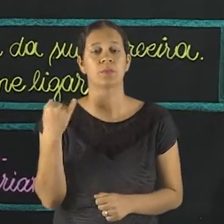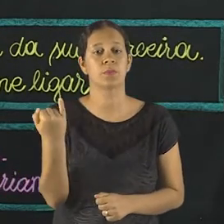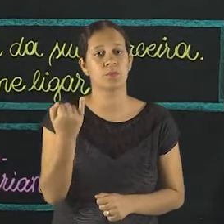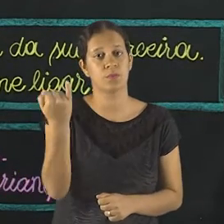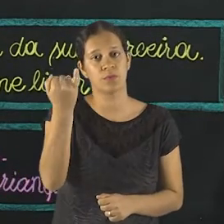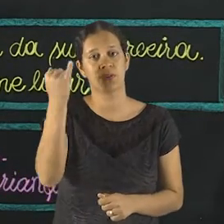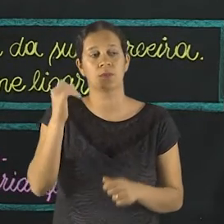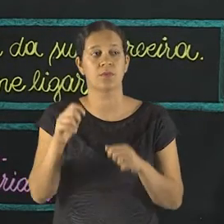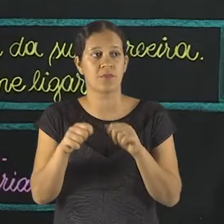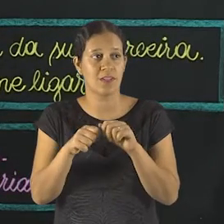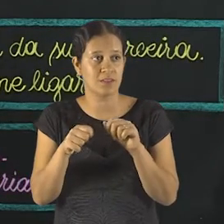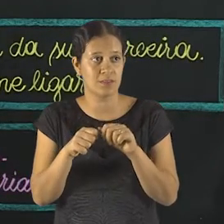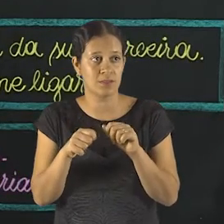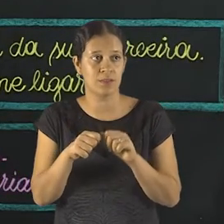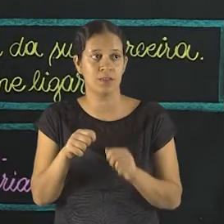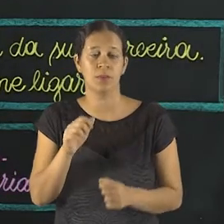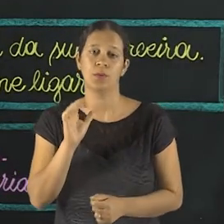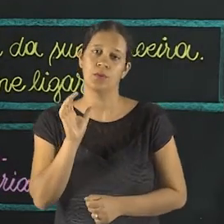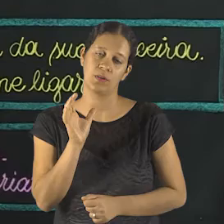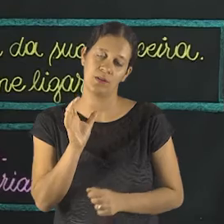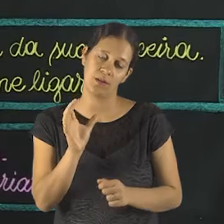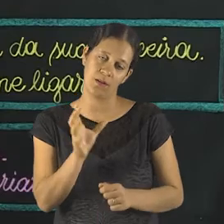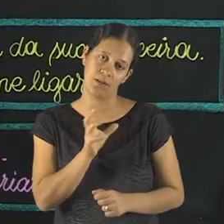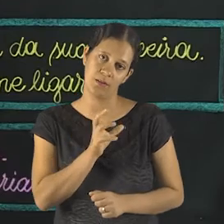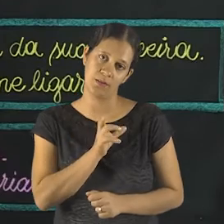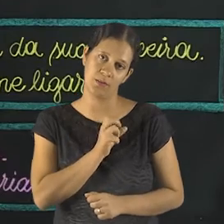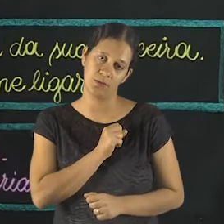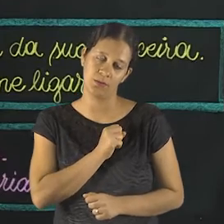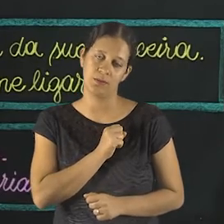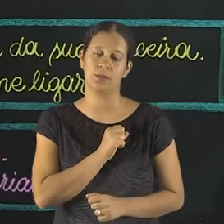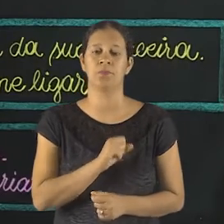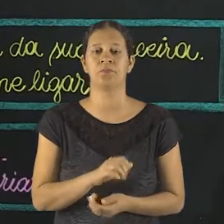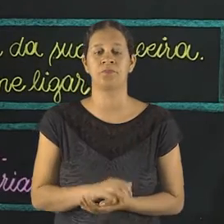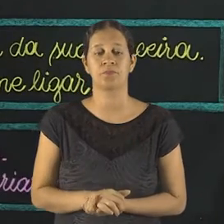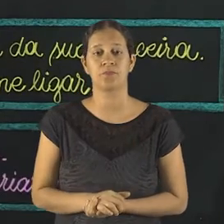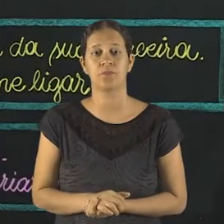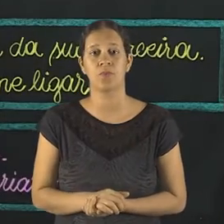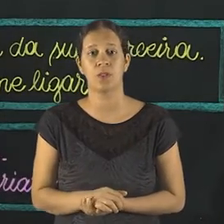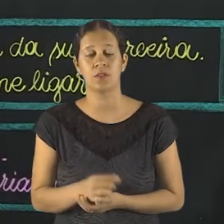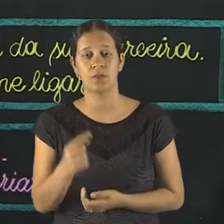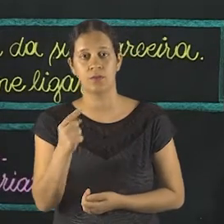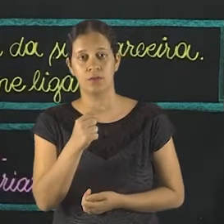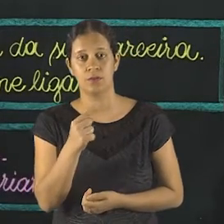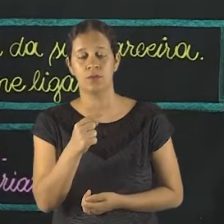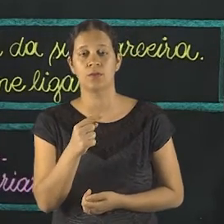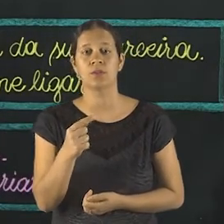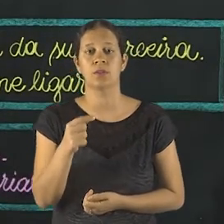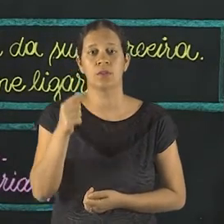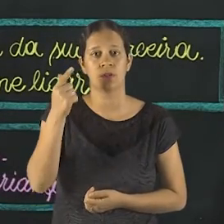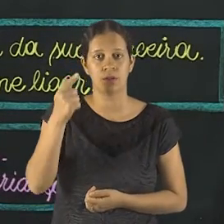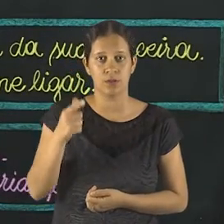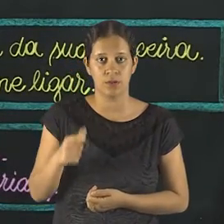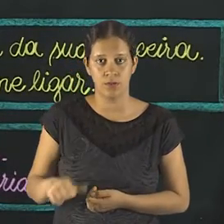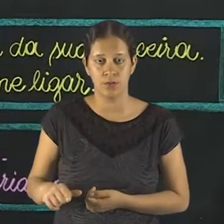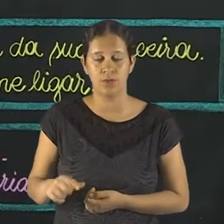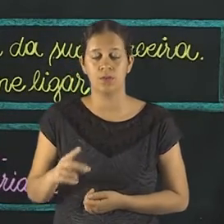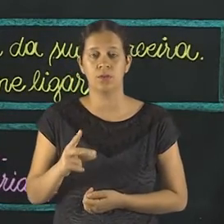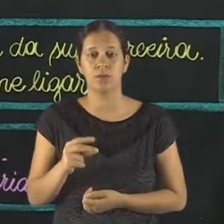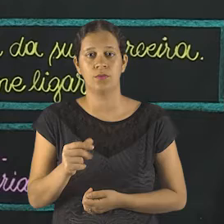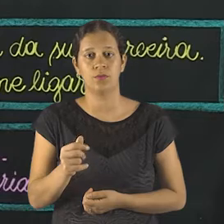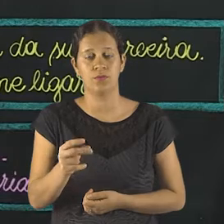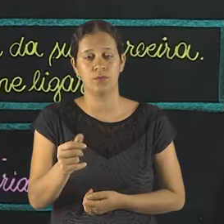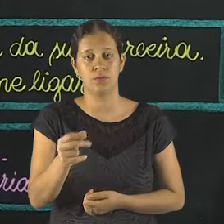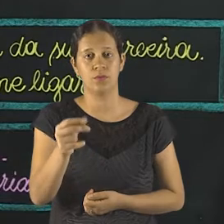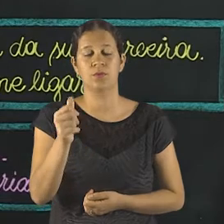é fazer o que se ama. O mais importante é fazer o que se ama. Nesse caso, mais uma vez, uma reduzida de